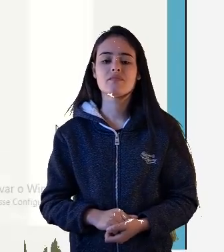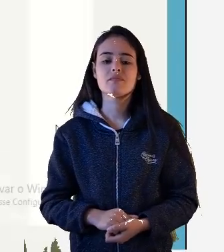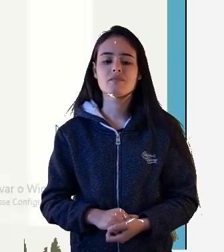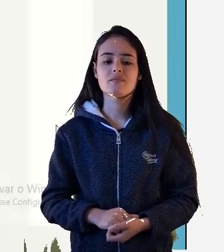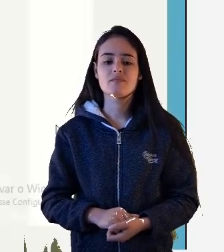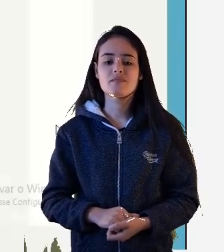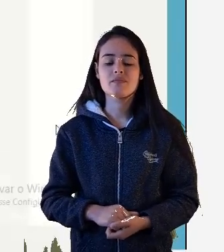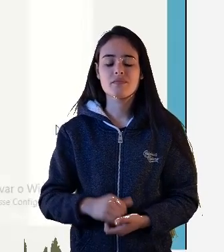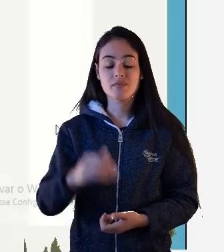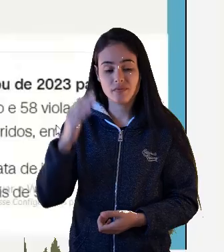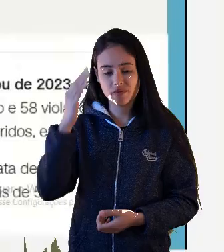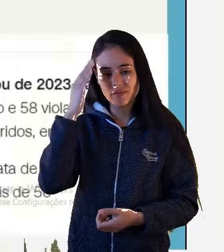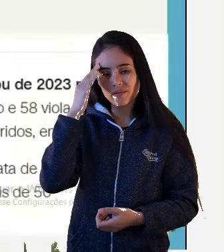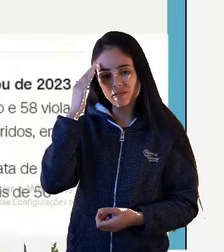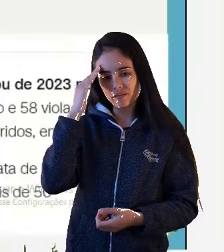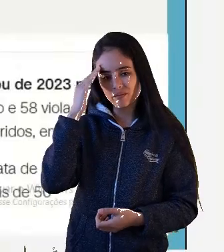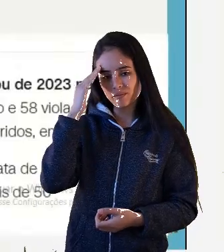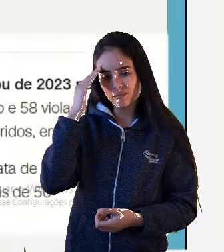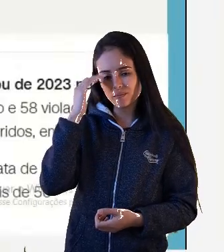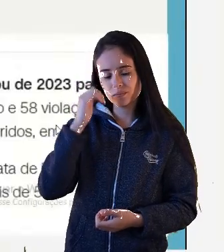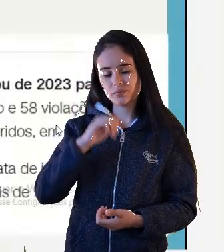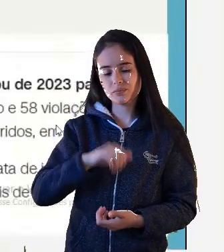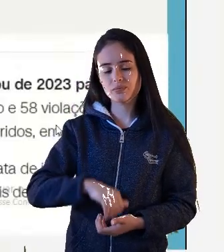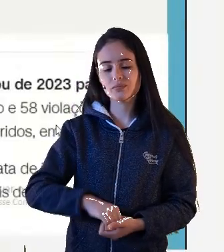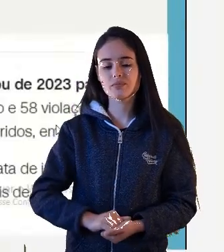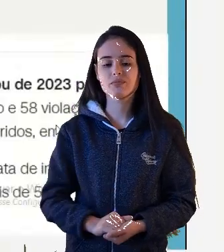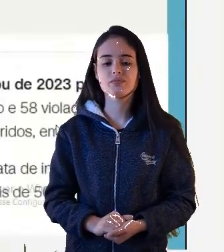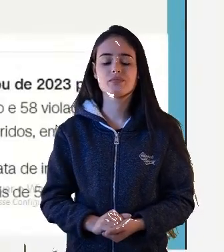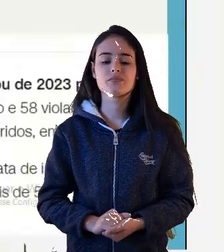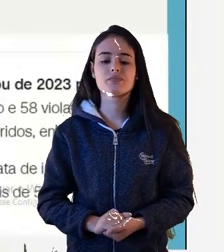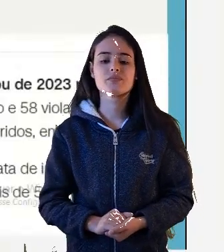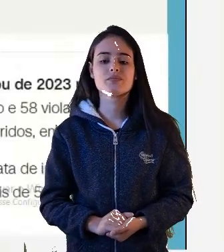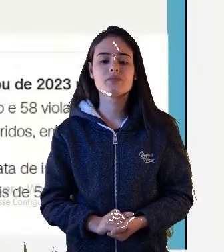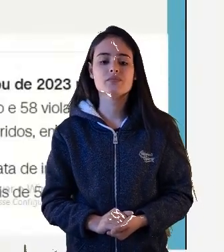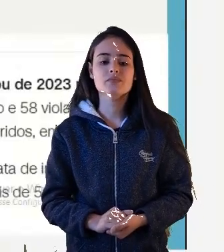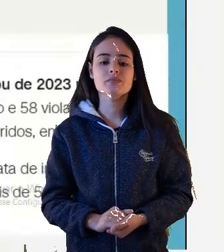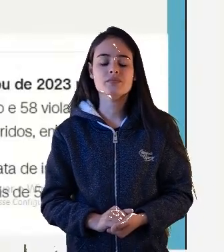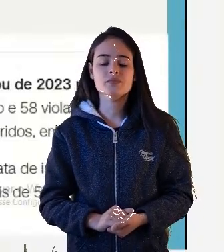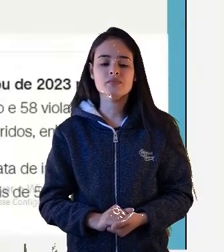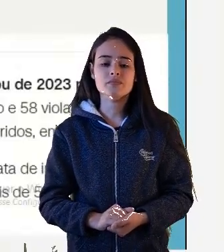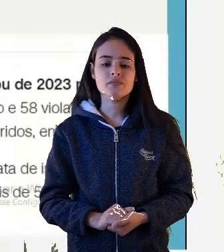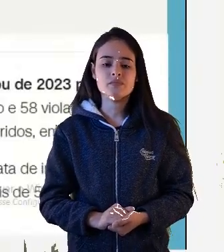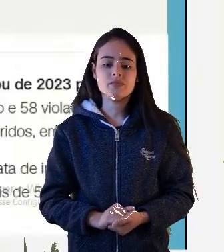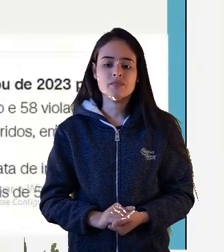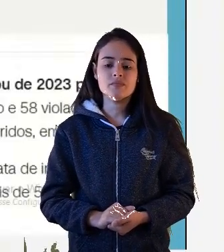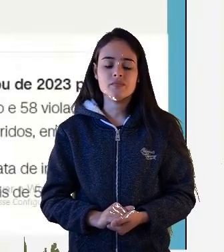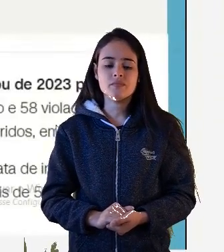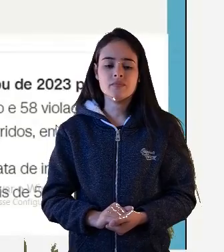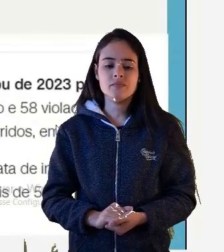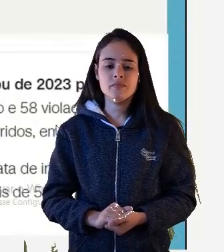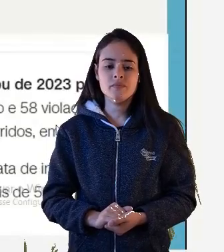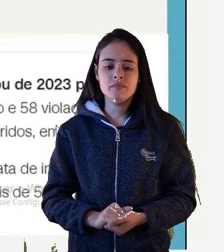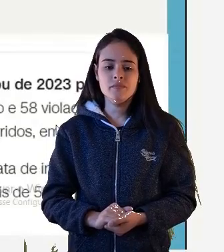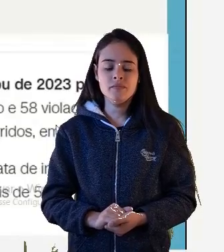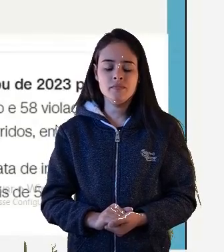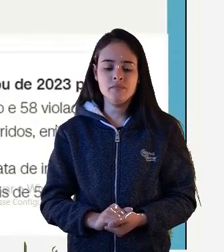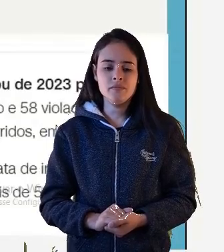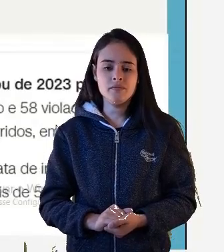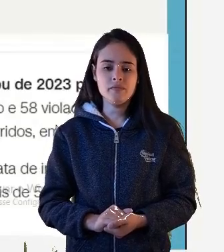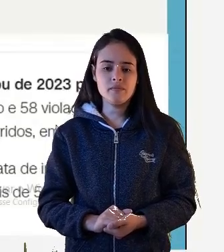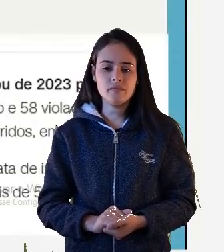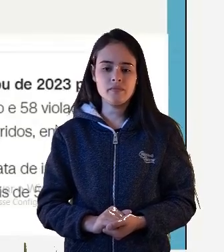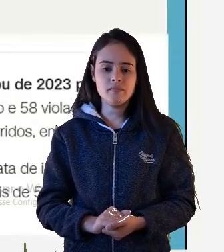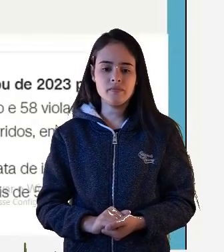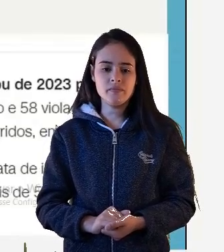muito assim, né? Agora, a gente sabe que a perseguição é maior mesmo, né? A intolerância religiosa é maior contra